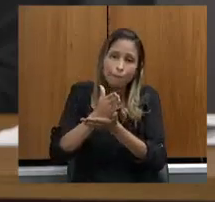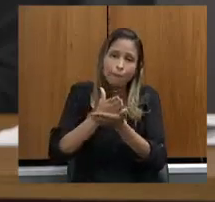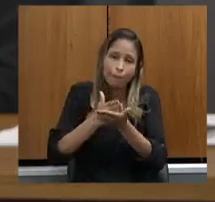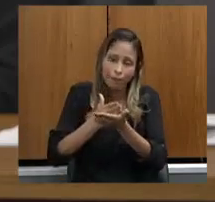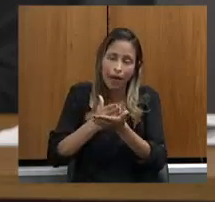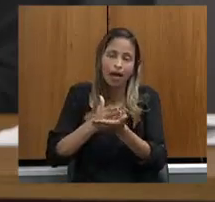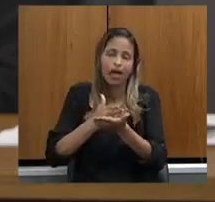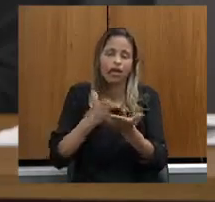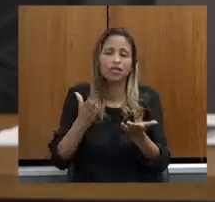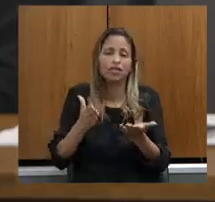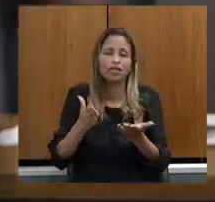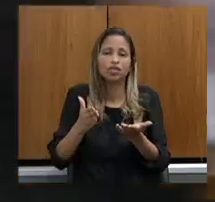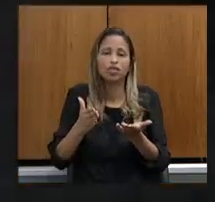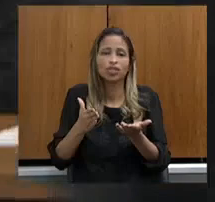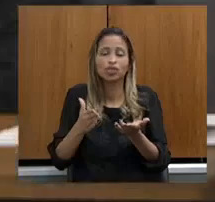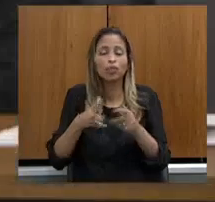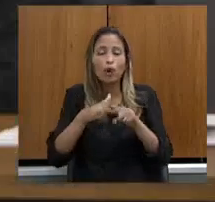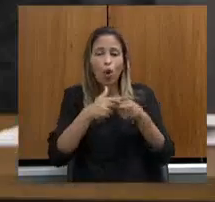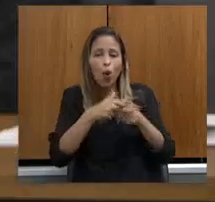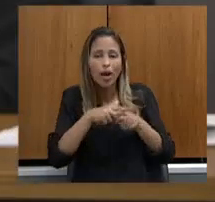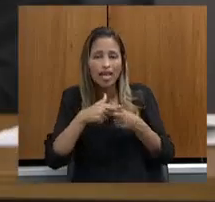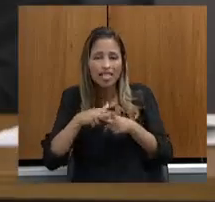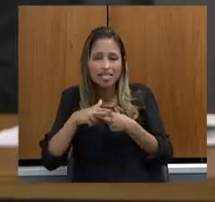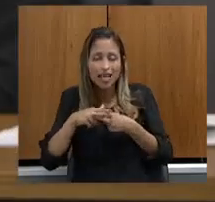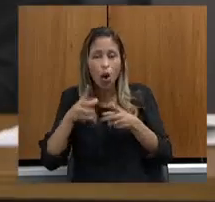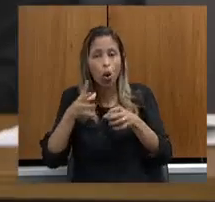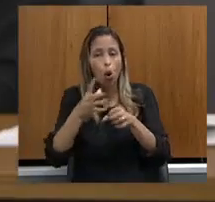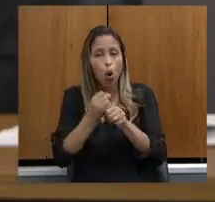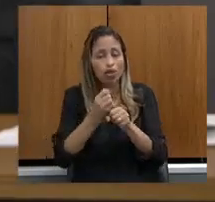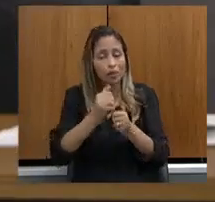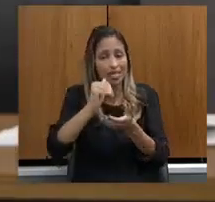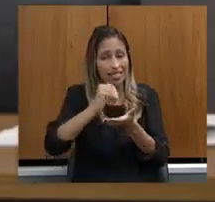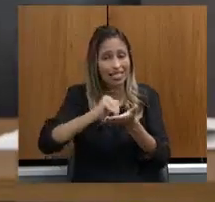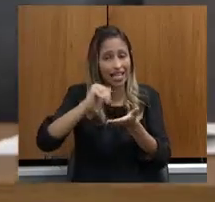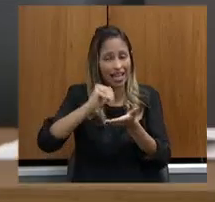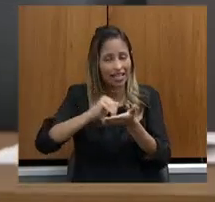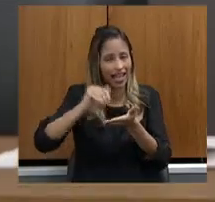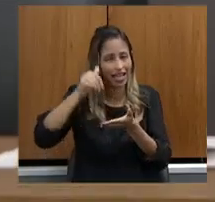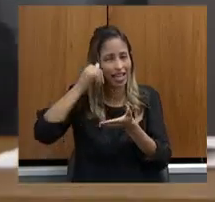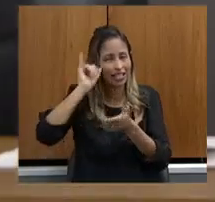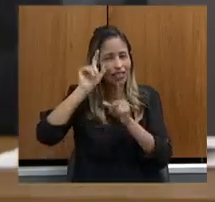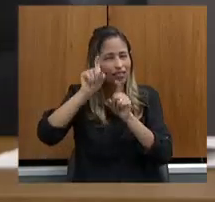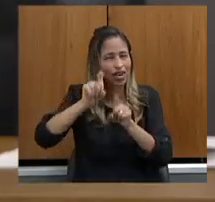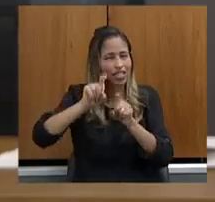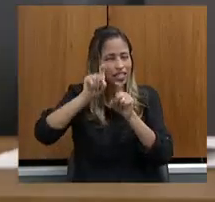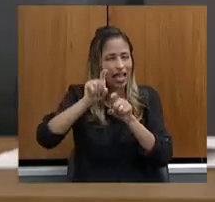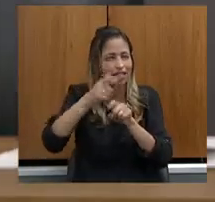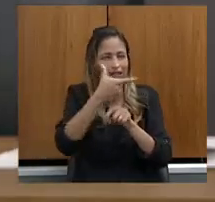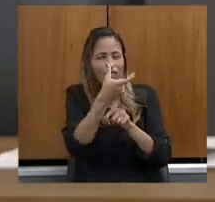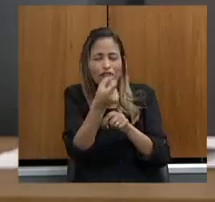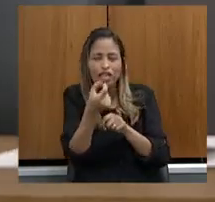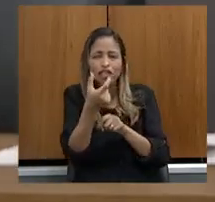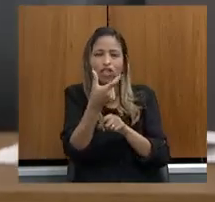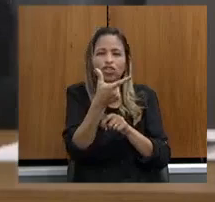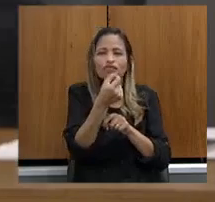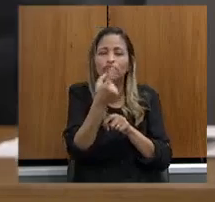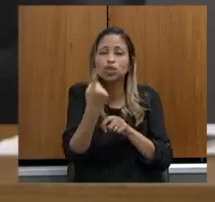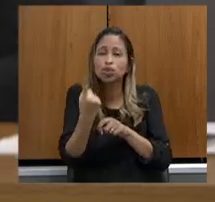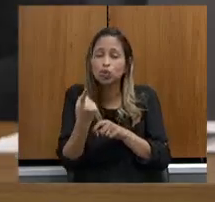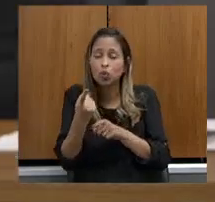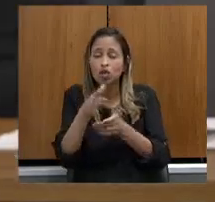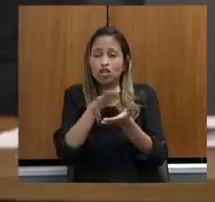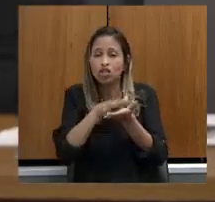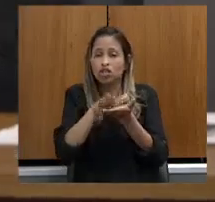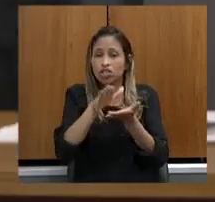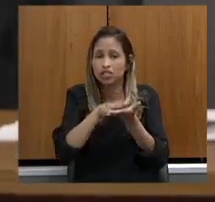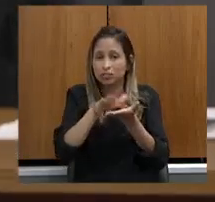dele inclusive de uma correção contábil feita pela secretaria de fazenda não me lembro se no ano de 2020 ou 2021 de despesas de